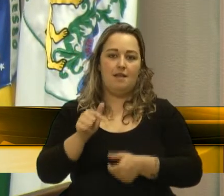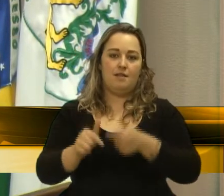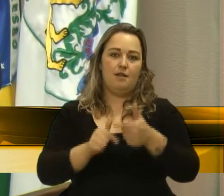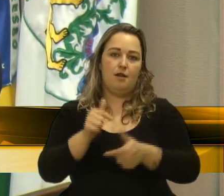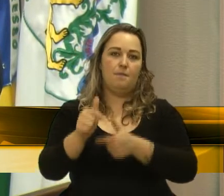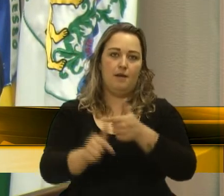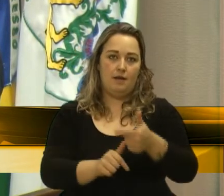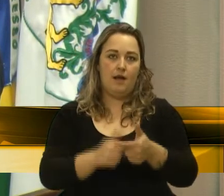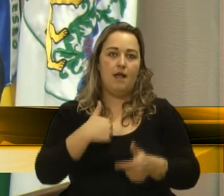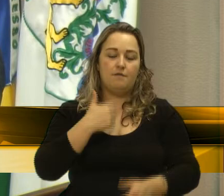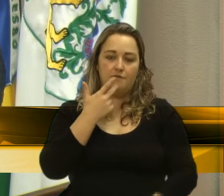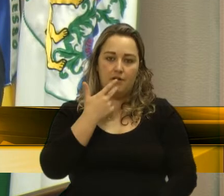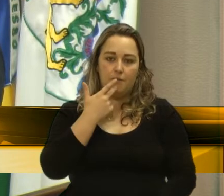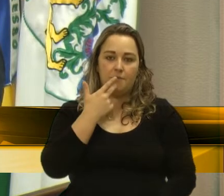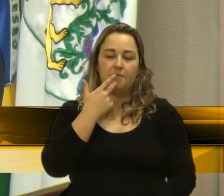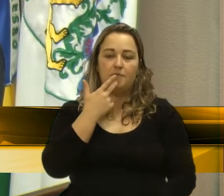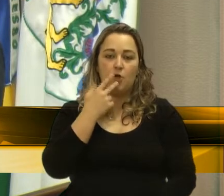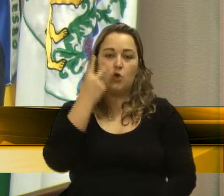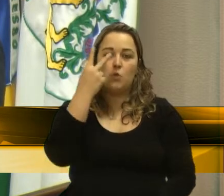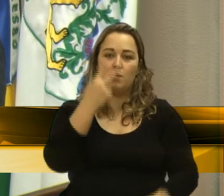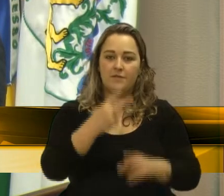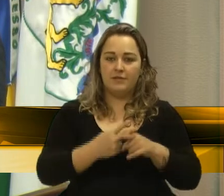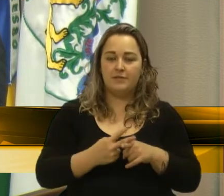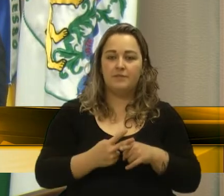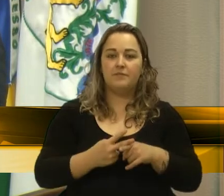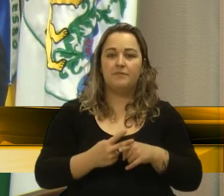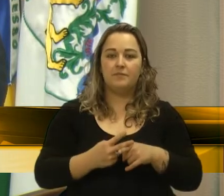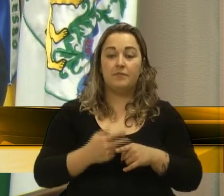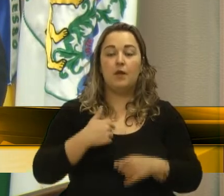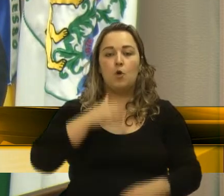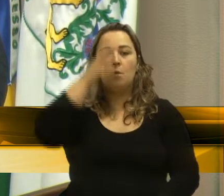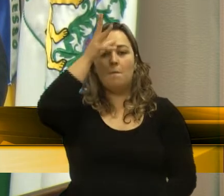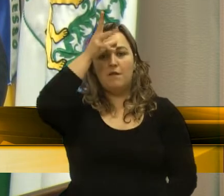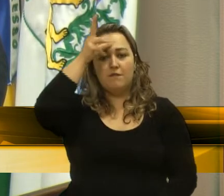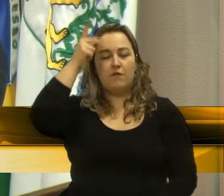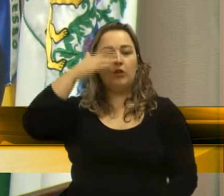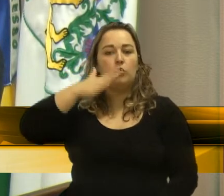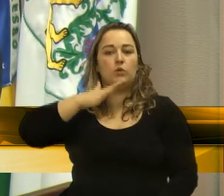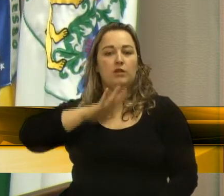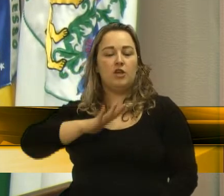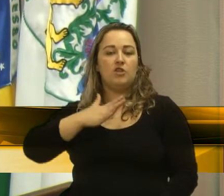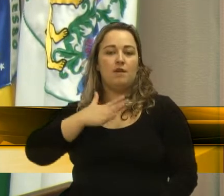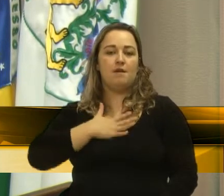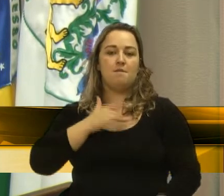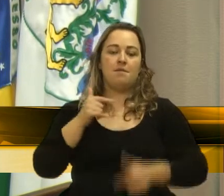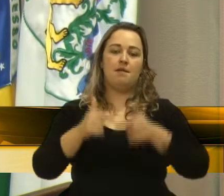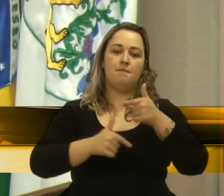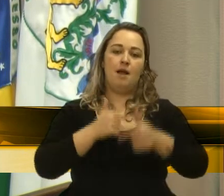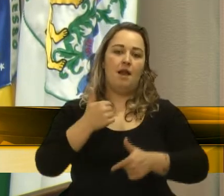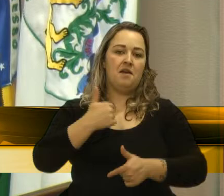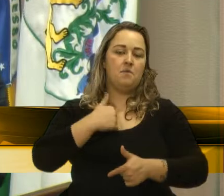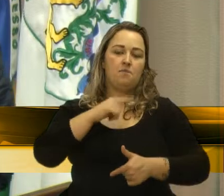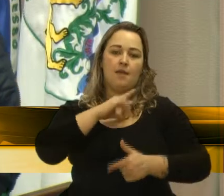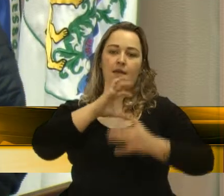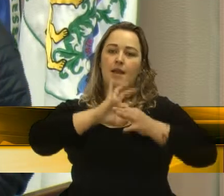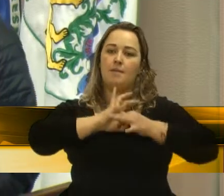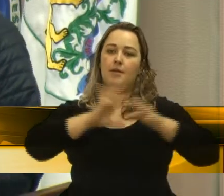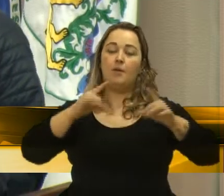Ela falou 2 vezes. Que o prefeito deixa ela trabalhar e que ela tem liberdade